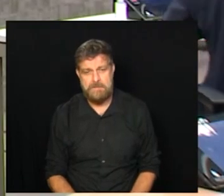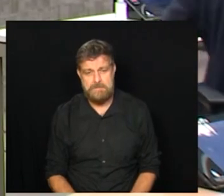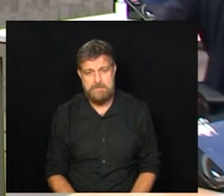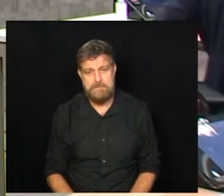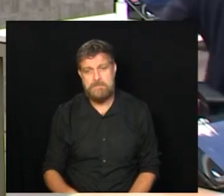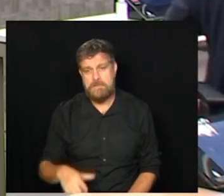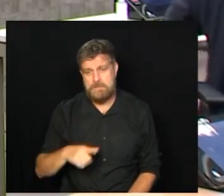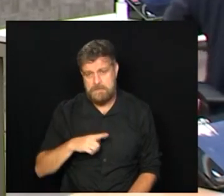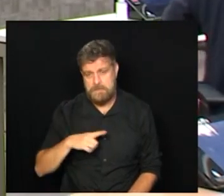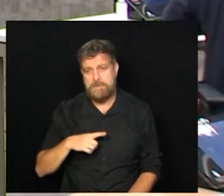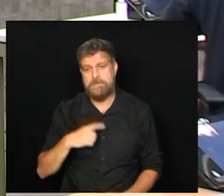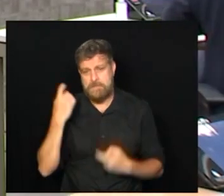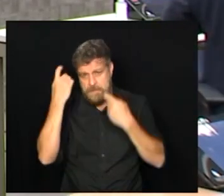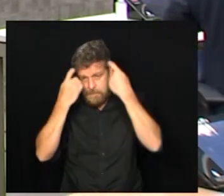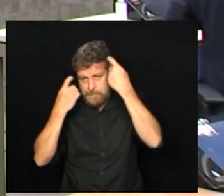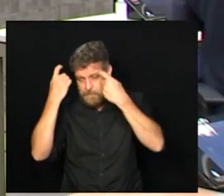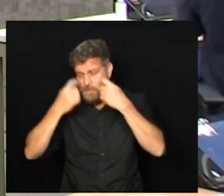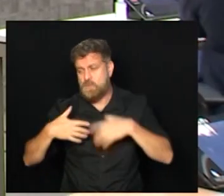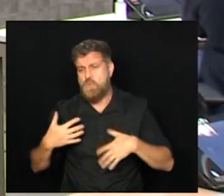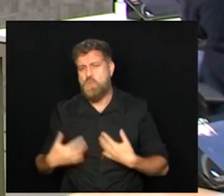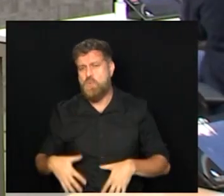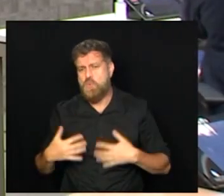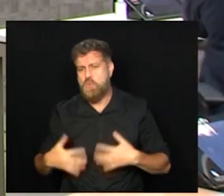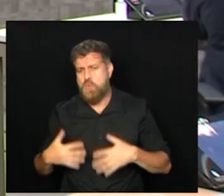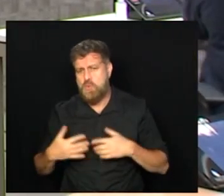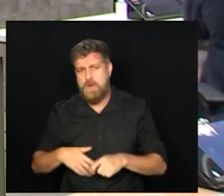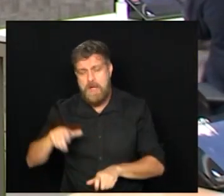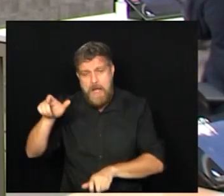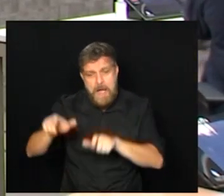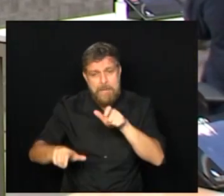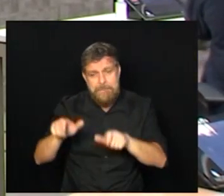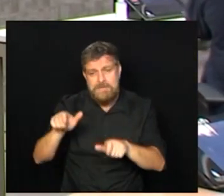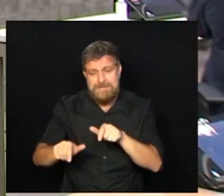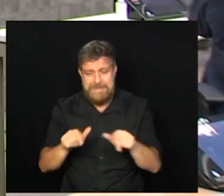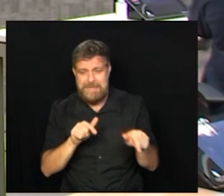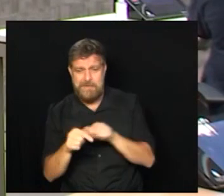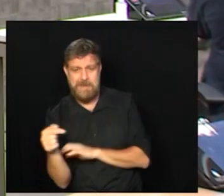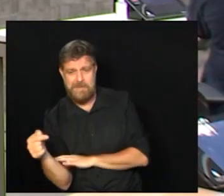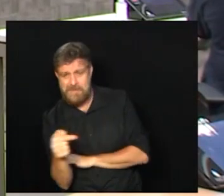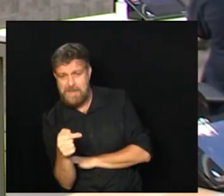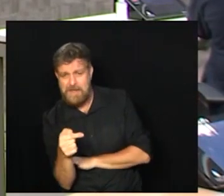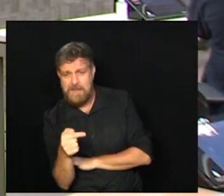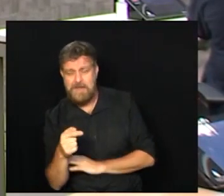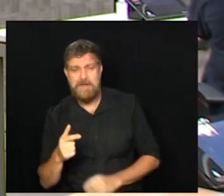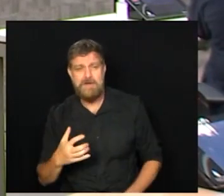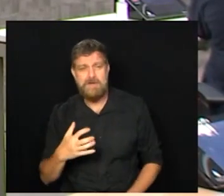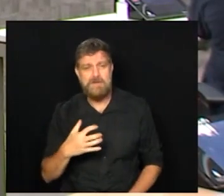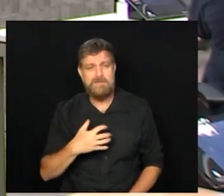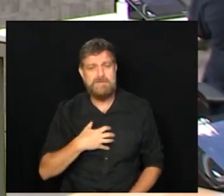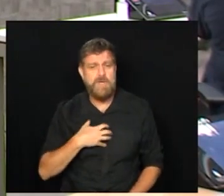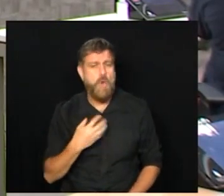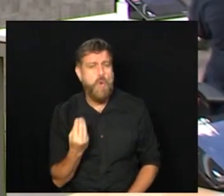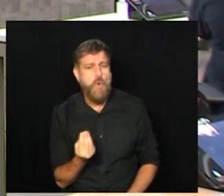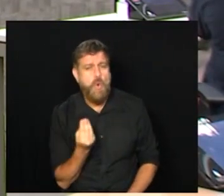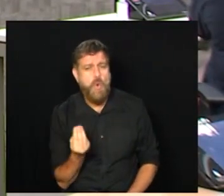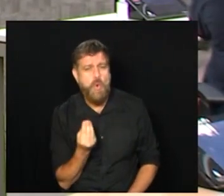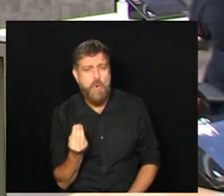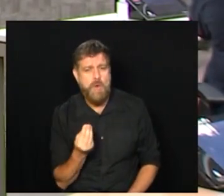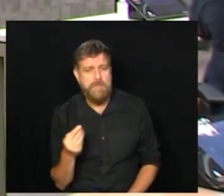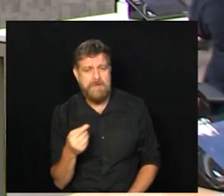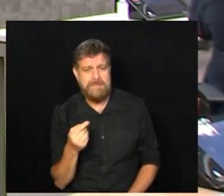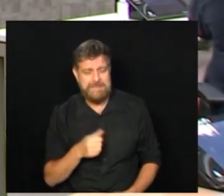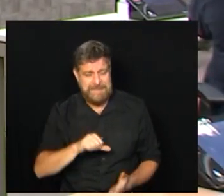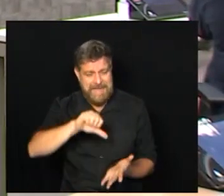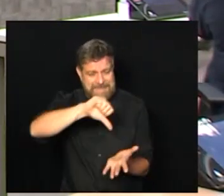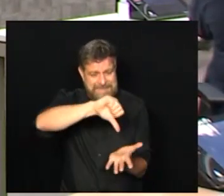Existe uma preocupação muito grande das pessoas que trabalham lá, da maneira onde está sendo a